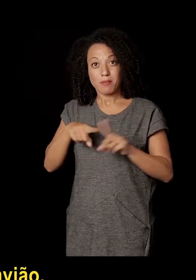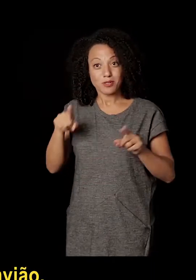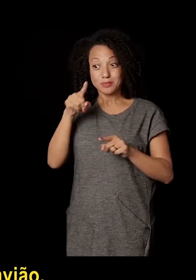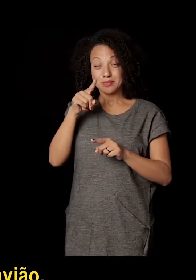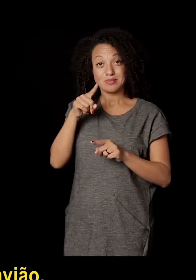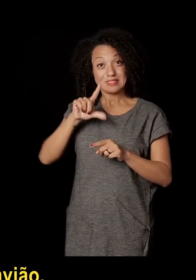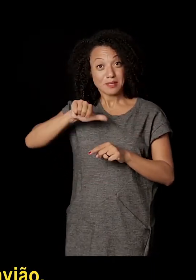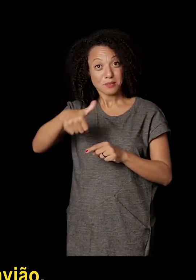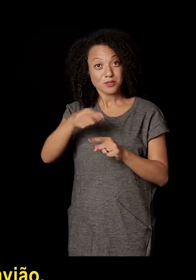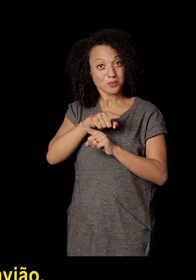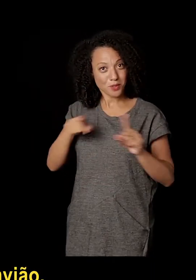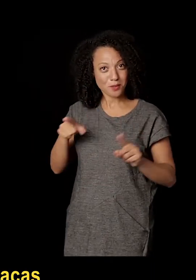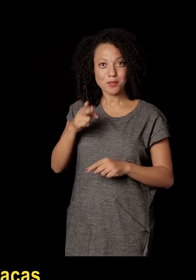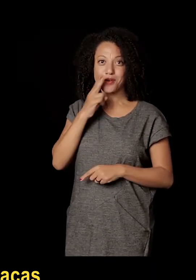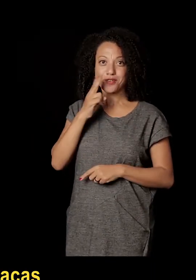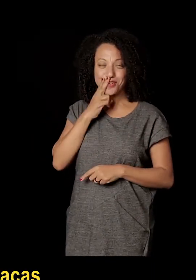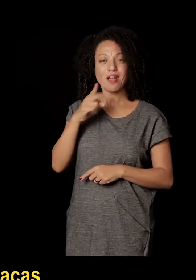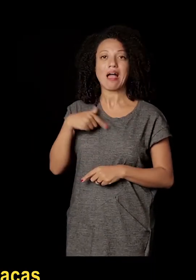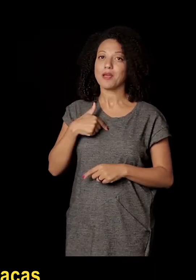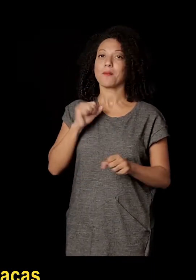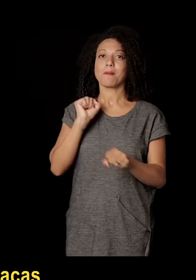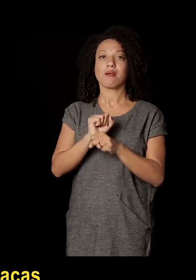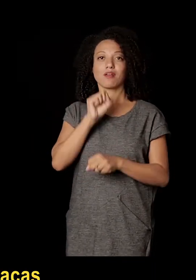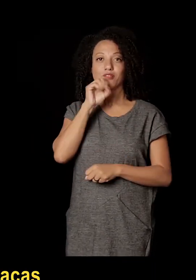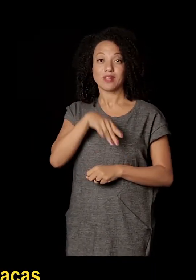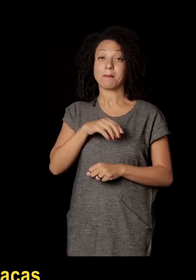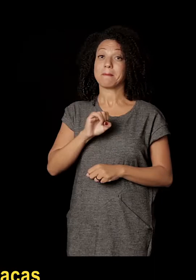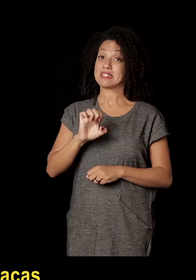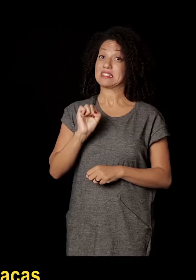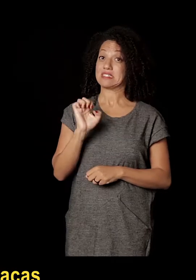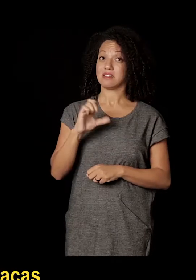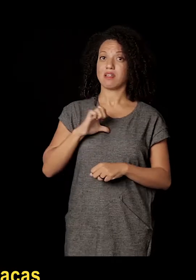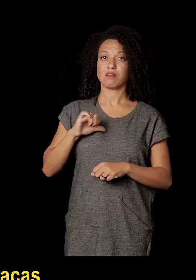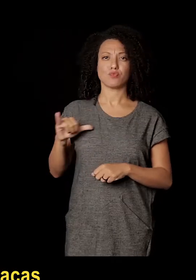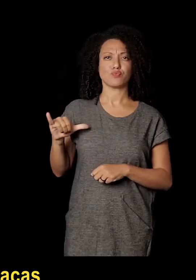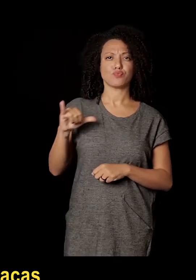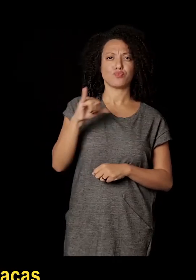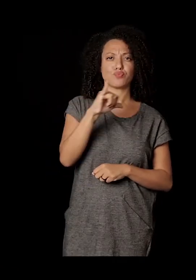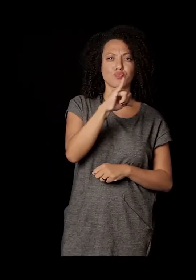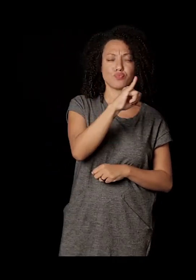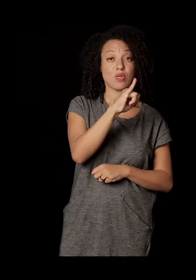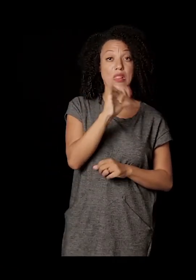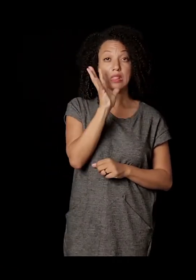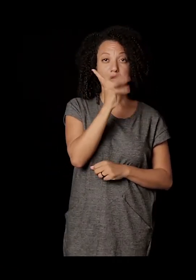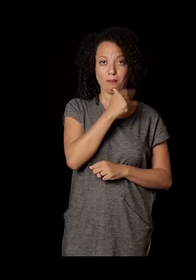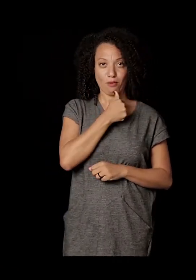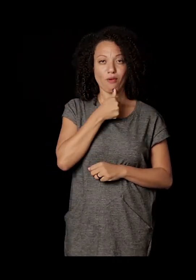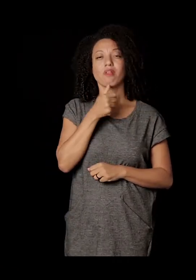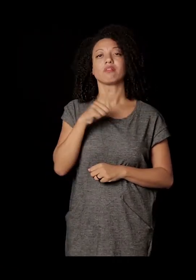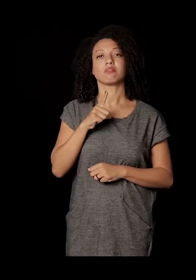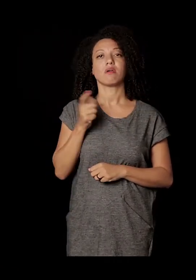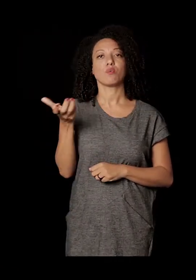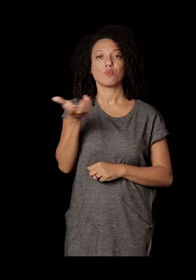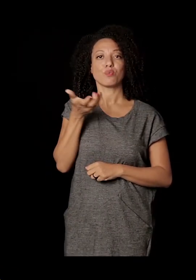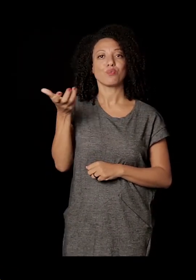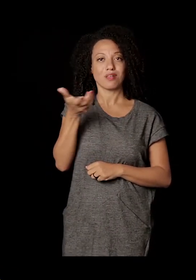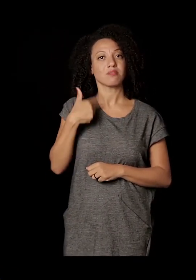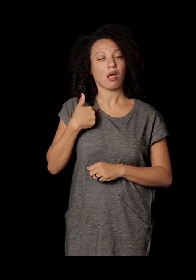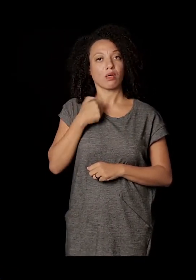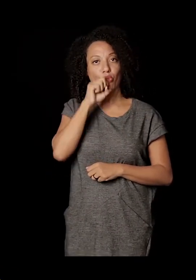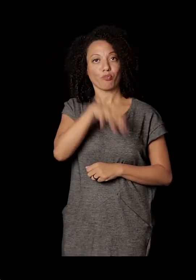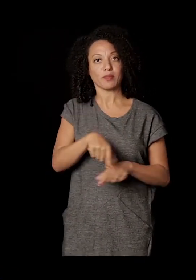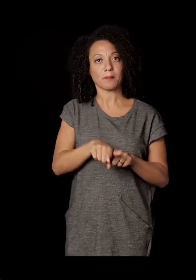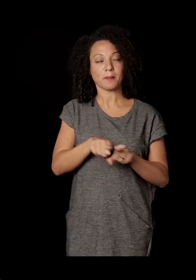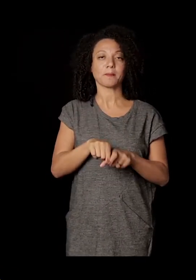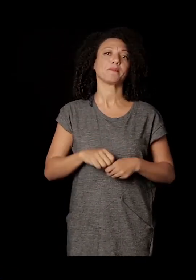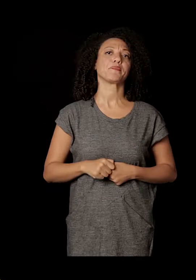avião. Né? A não ser em algumas ressacas de uísque em viagem mais longa. Bom, eu desembarquei